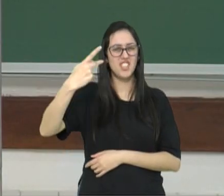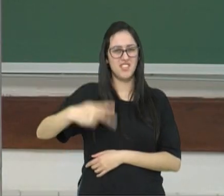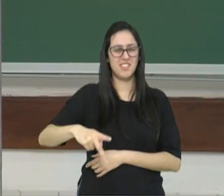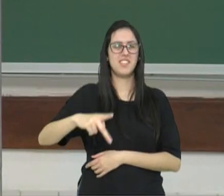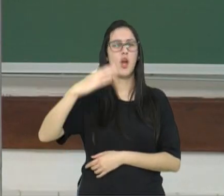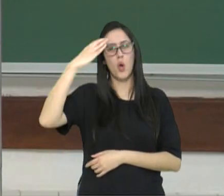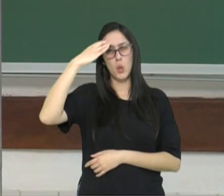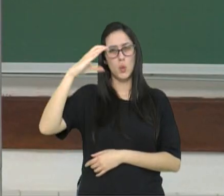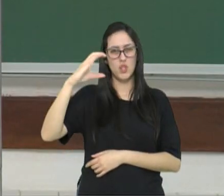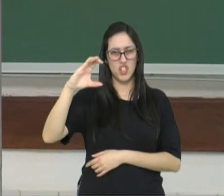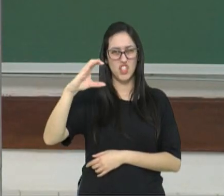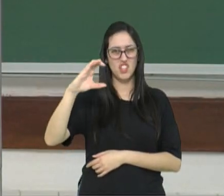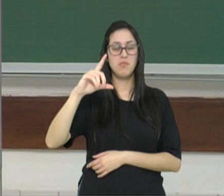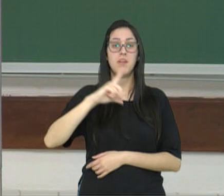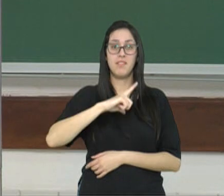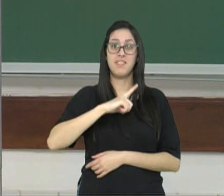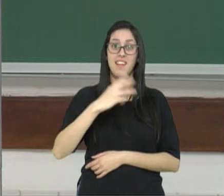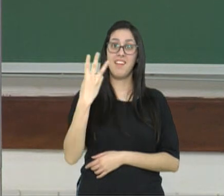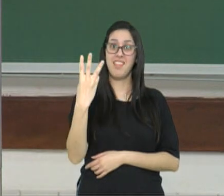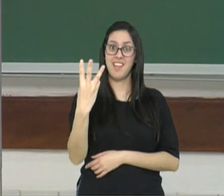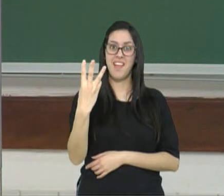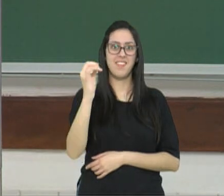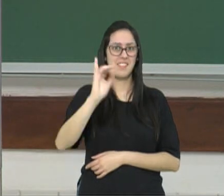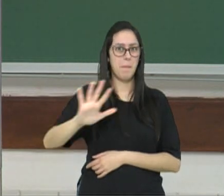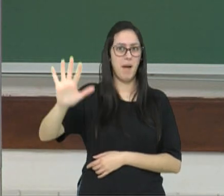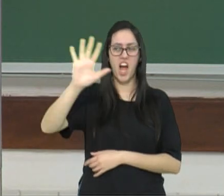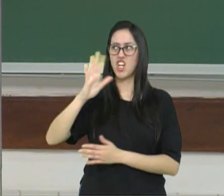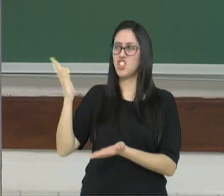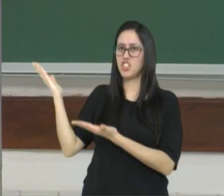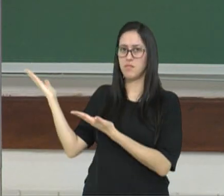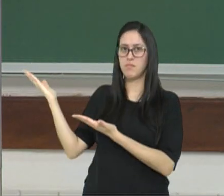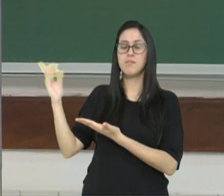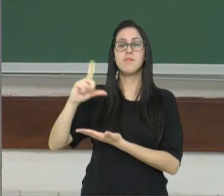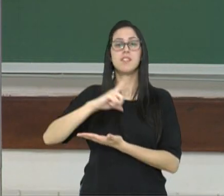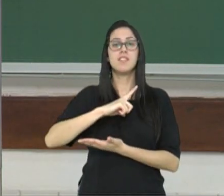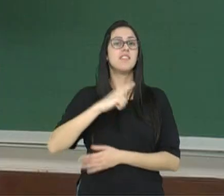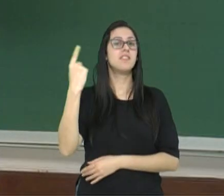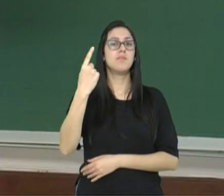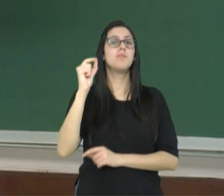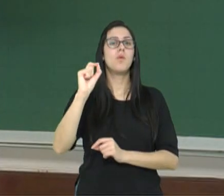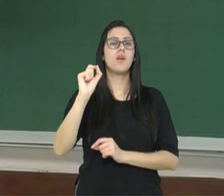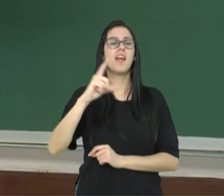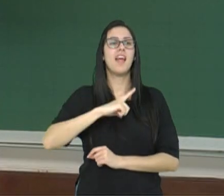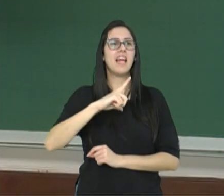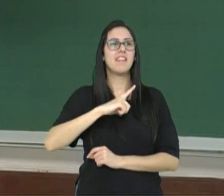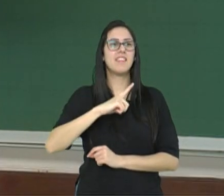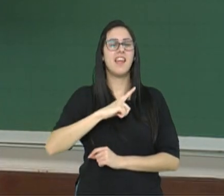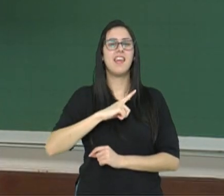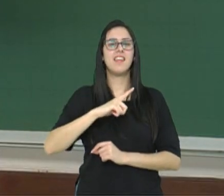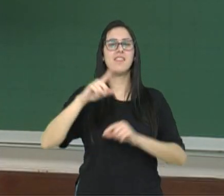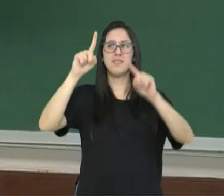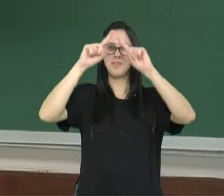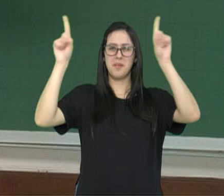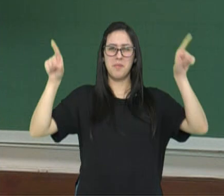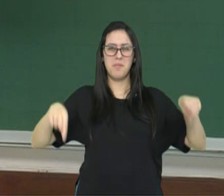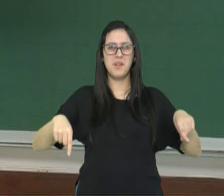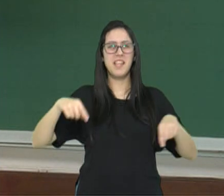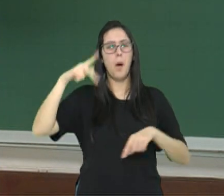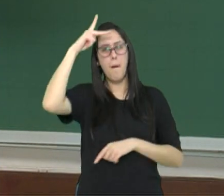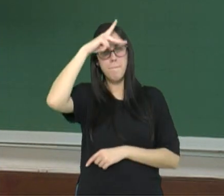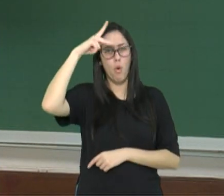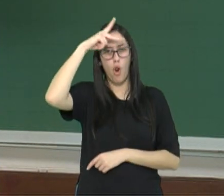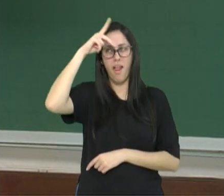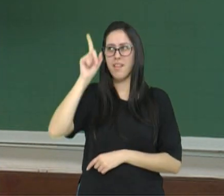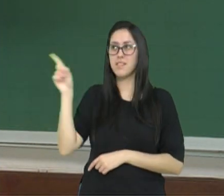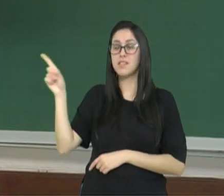de Curitiba, 3 monumentos. Um deles é o Portal Polonês, localizado aí na cidade de